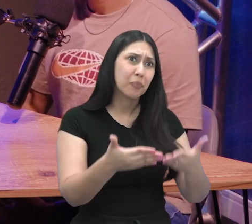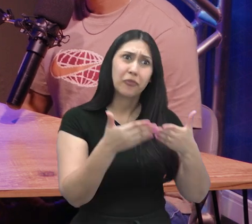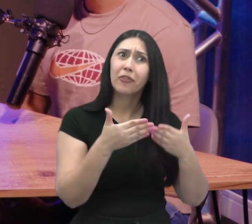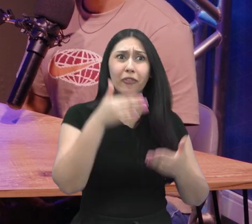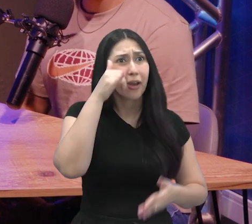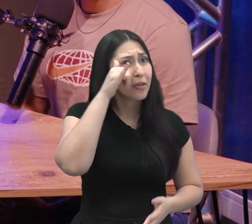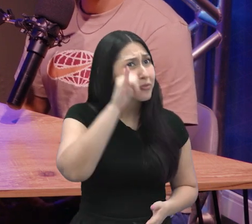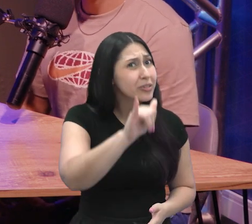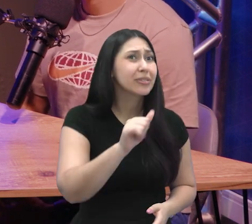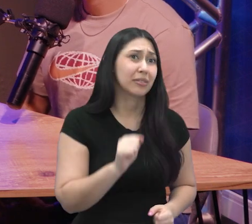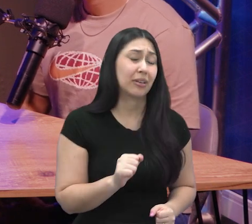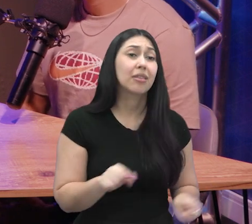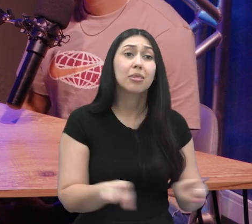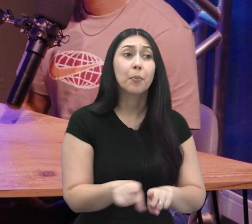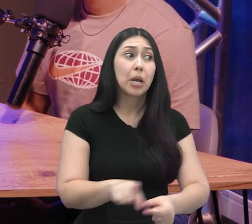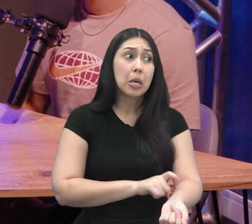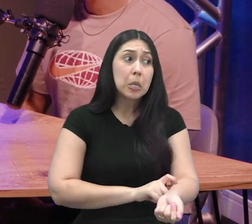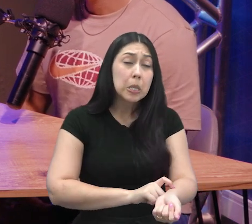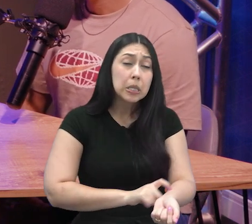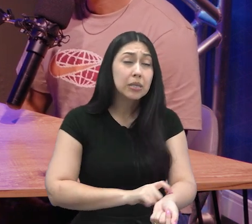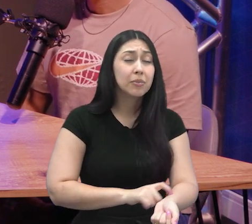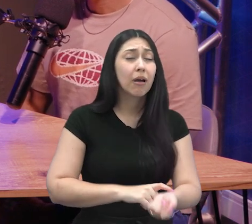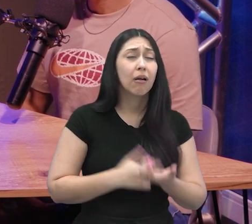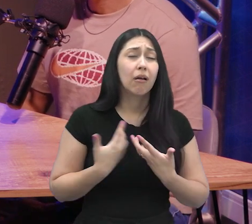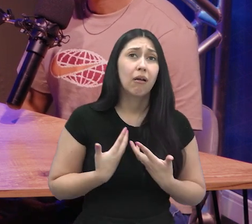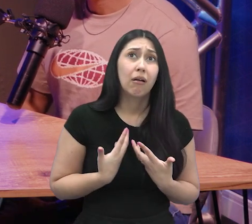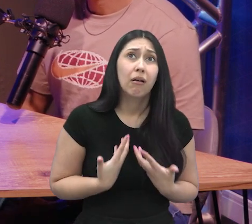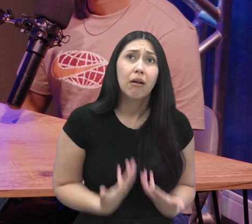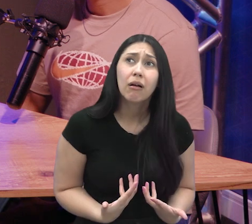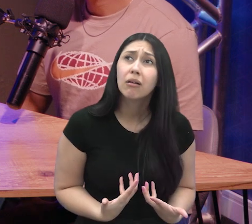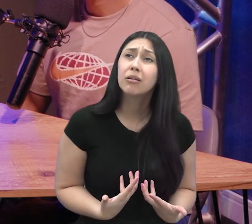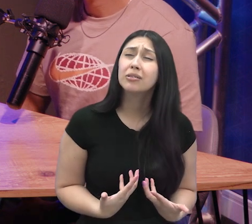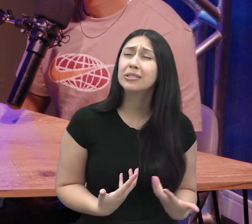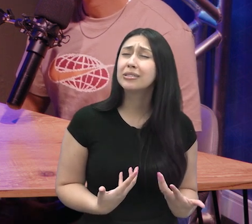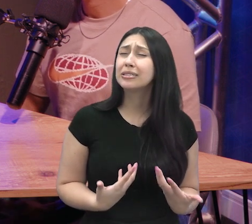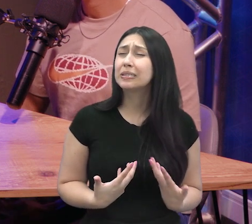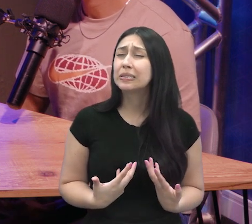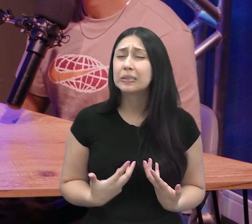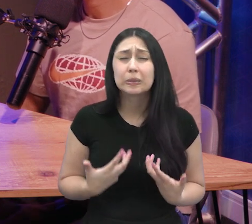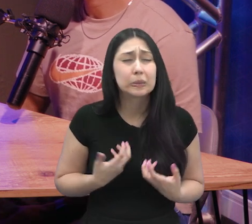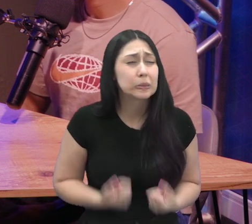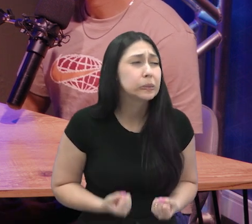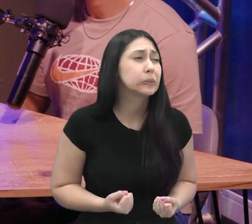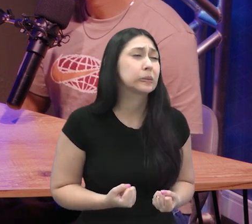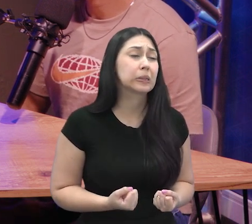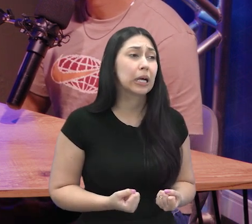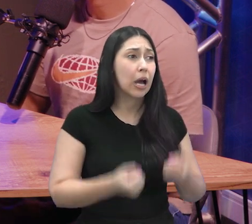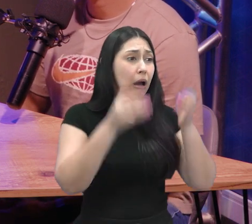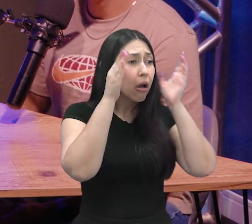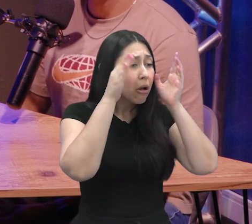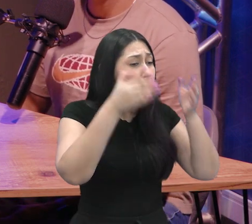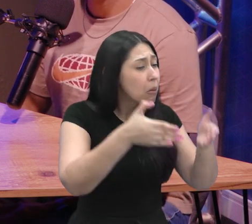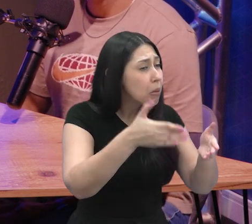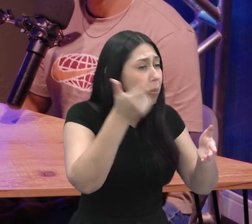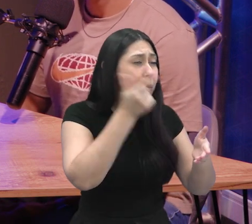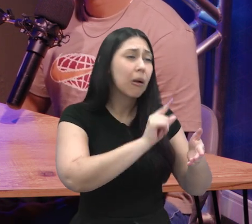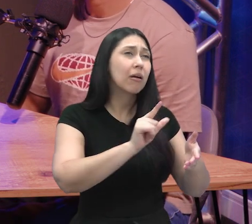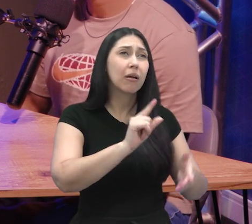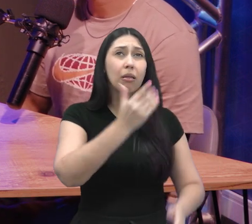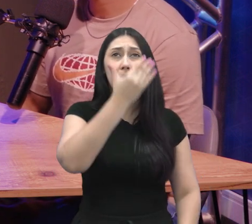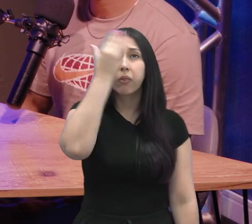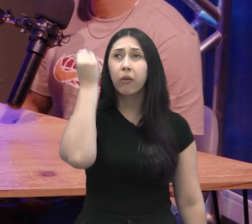não recomendada, irritabilidade, cansaço mental e sensação de estar sobrecarregado, dificuldade de concentração e